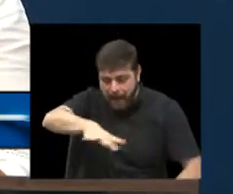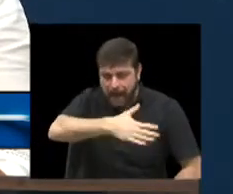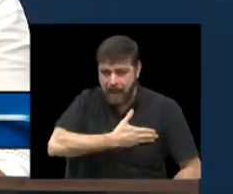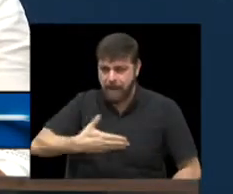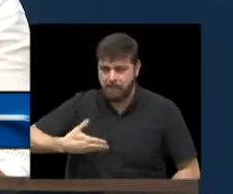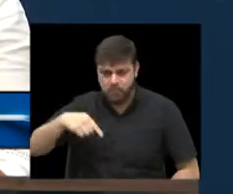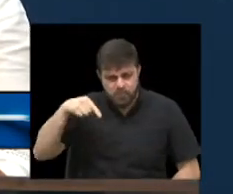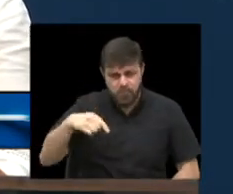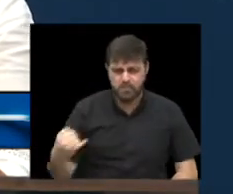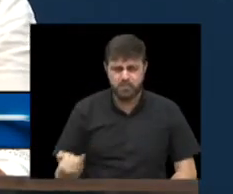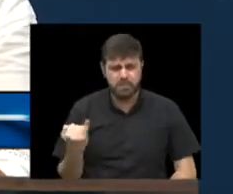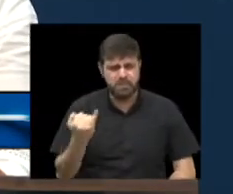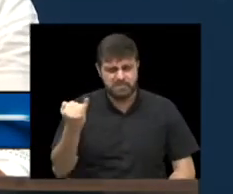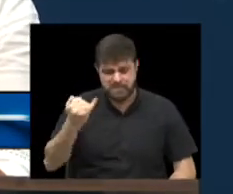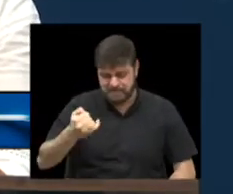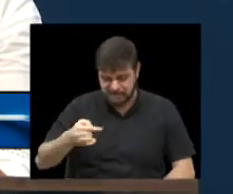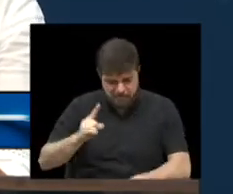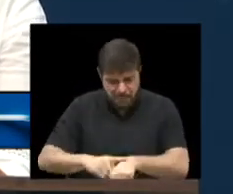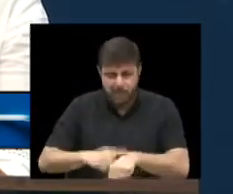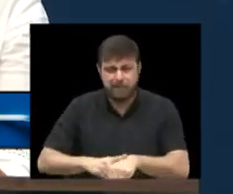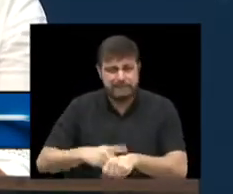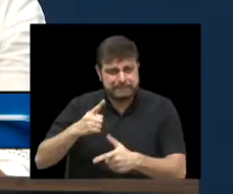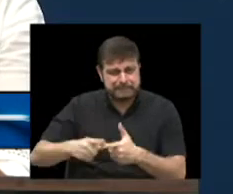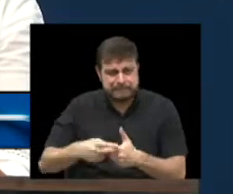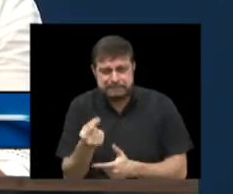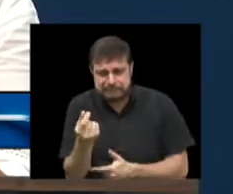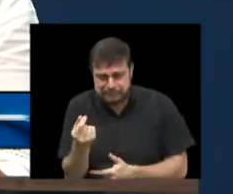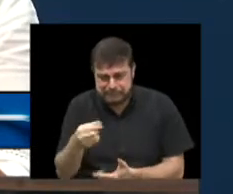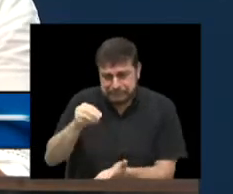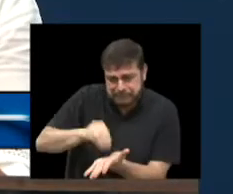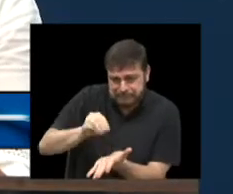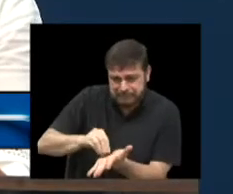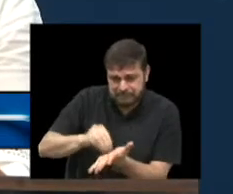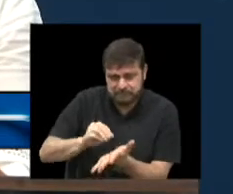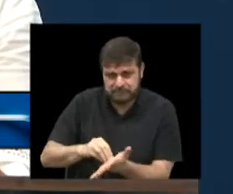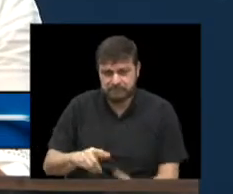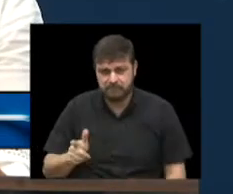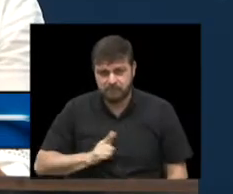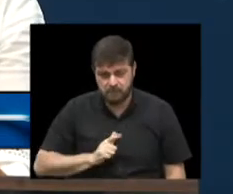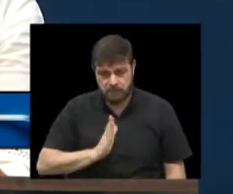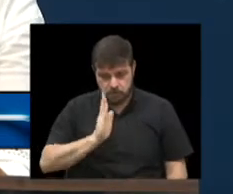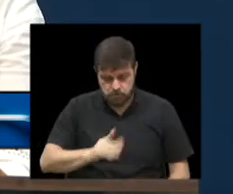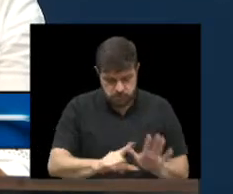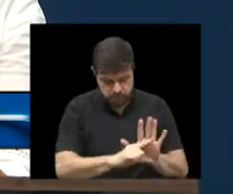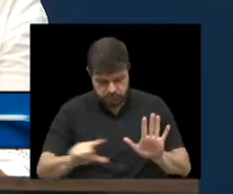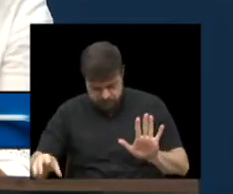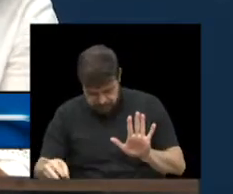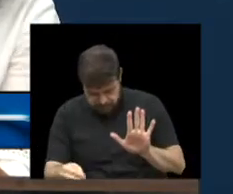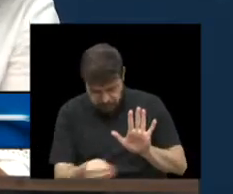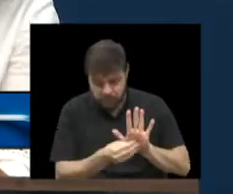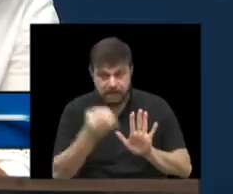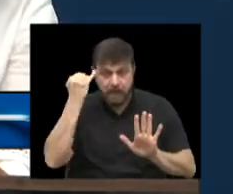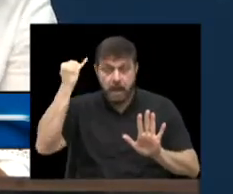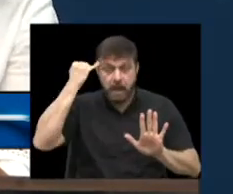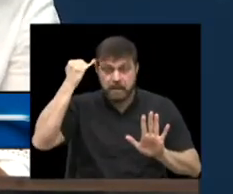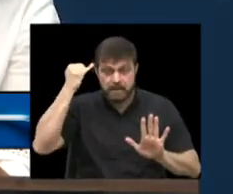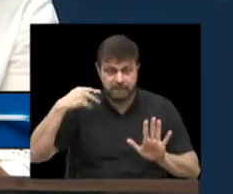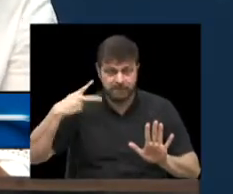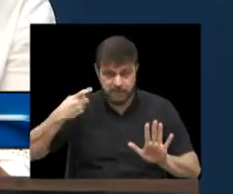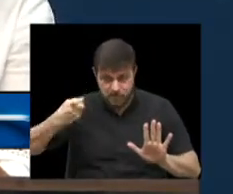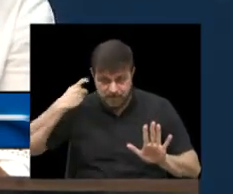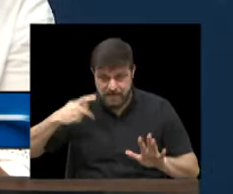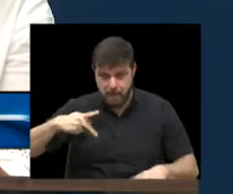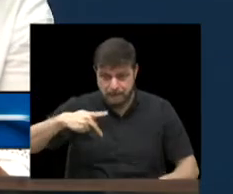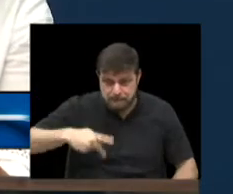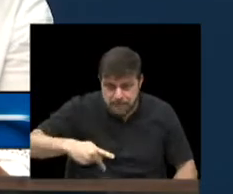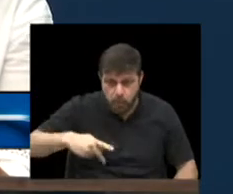ainda mais importante nesse momento de crise. Reeditei uma emenda que já havia sido apresentada pelo vereador Paulo Búfalo, ex-vereador